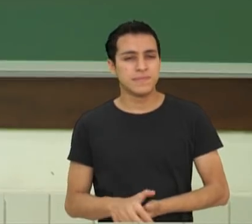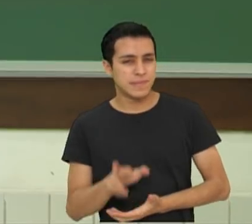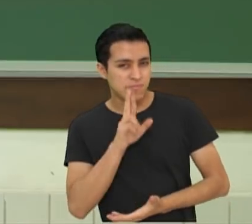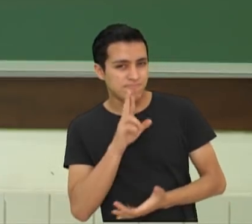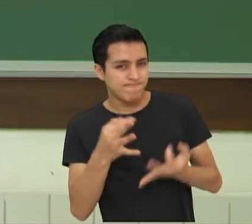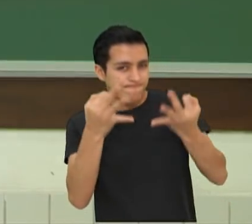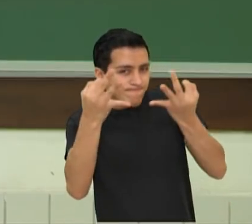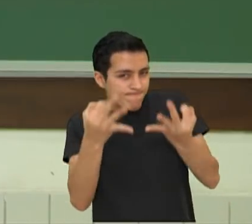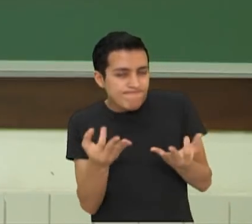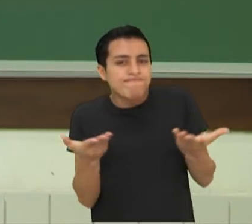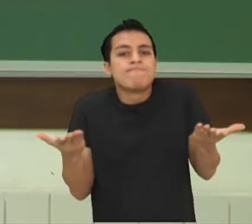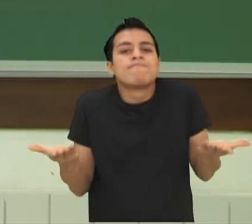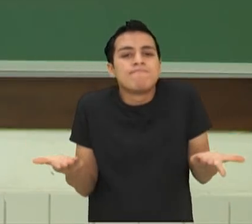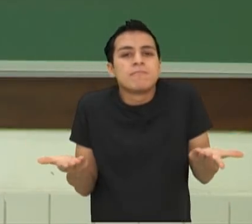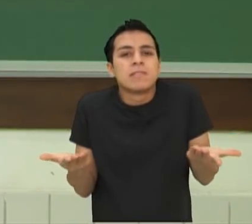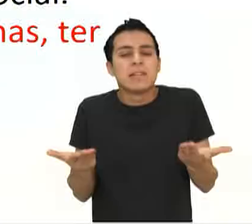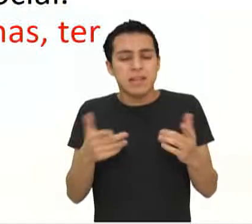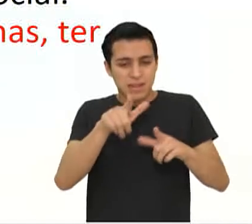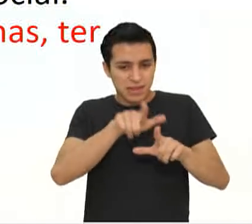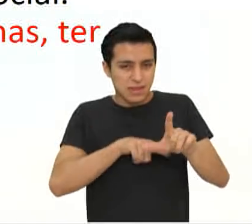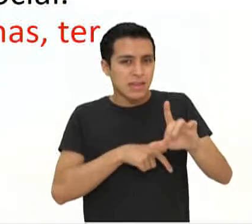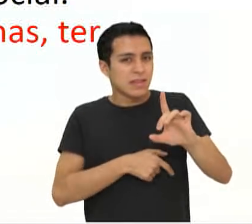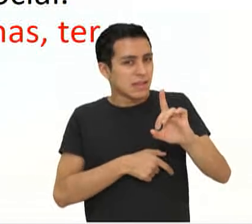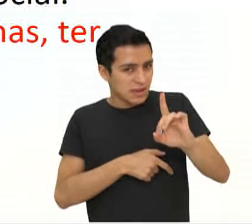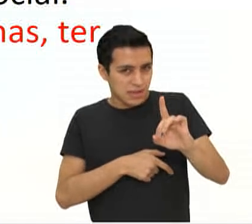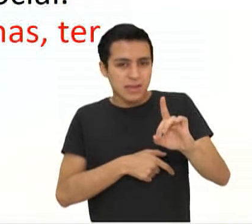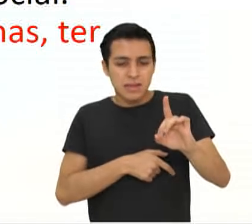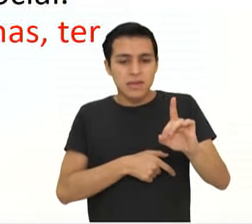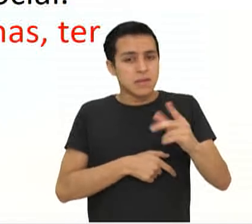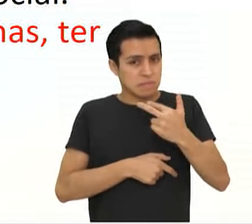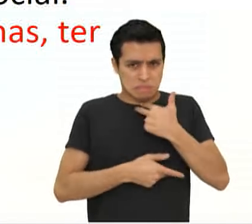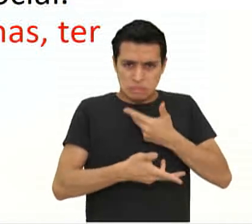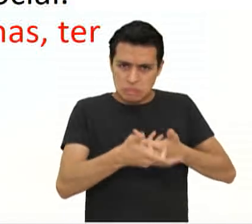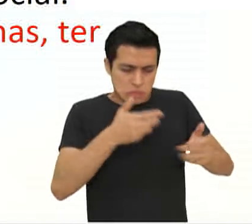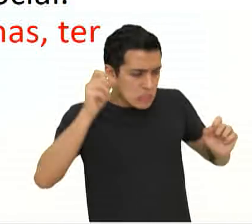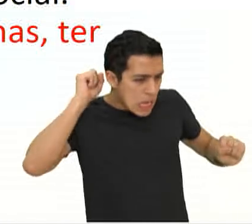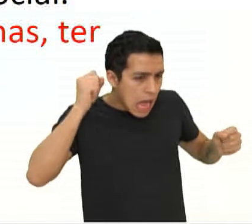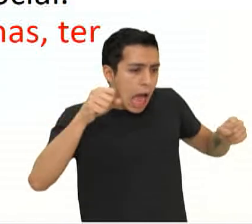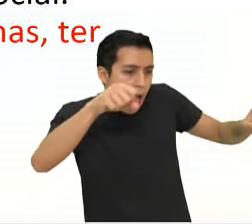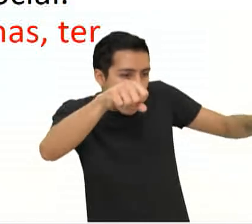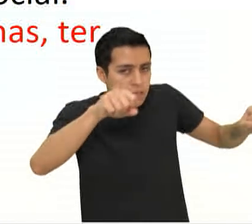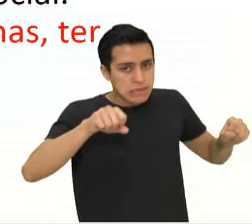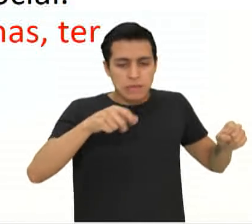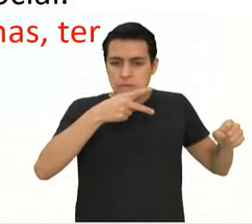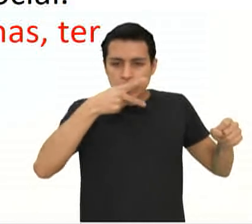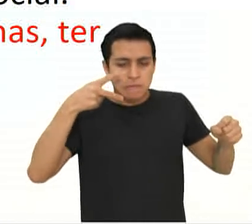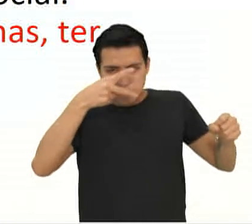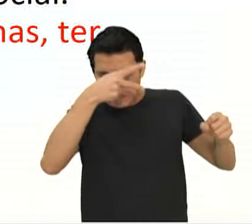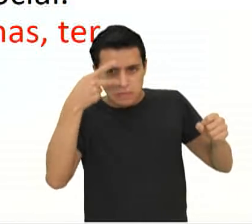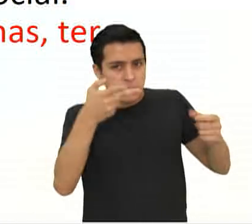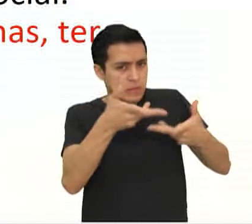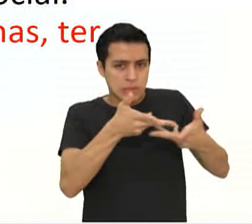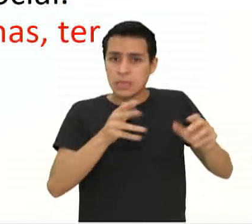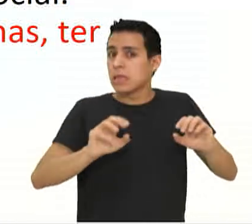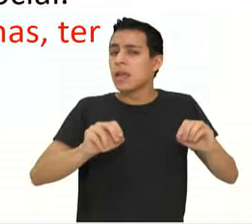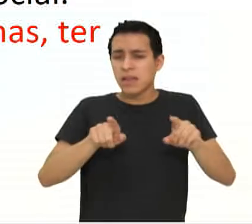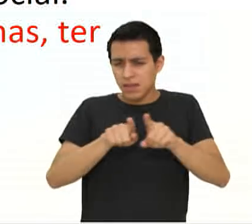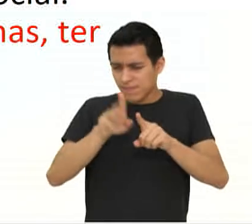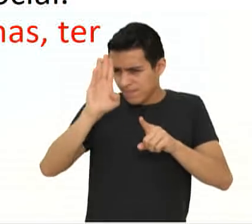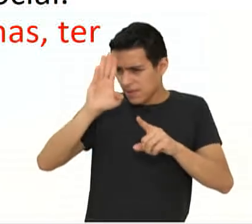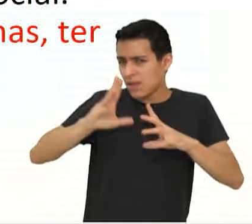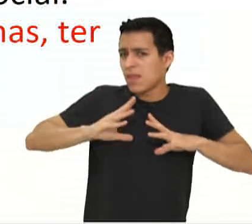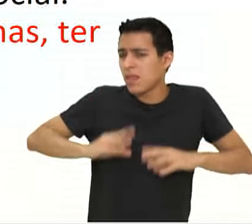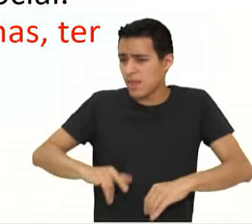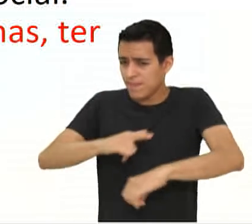Resposta correta, pessoal, letra D. Não compartilhar toalhas de banho, roupas íntimas e principalmente ter higiene nos